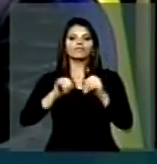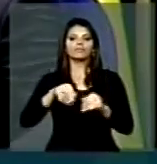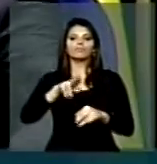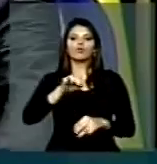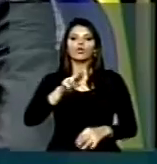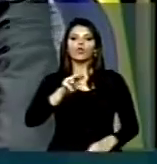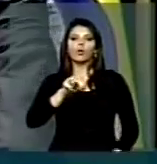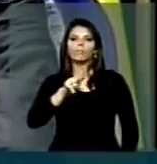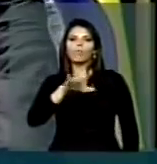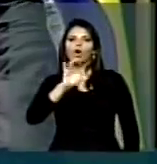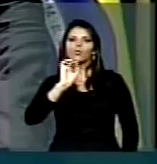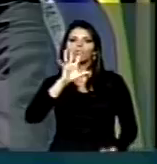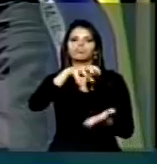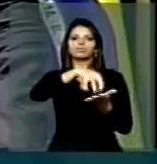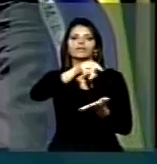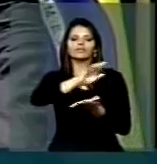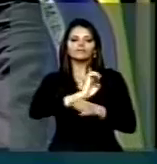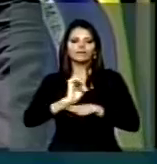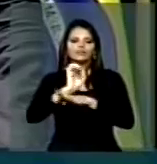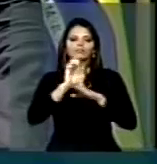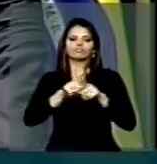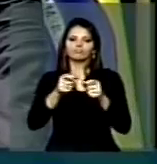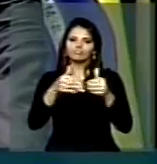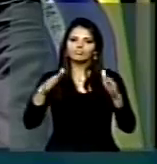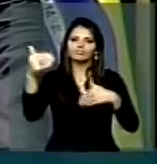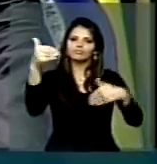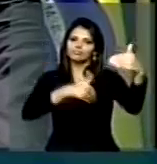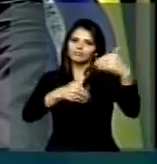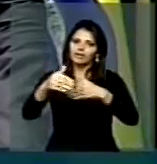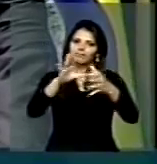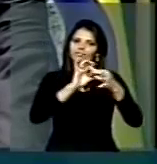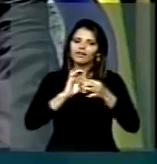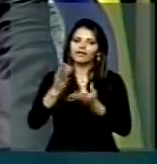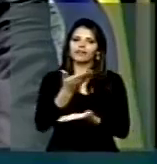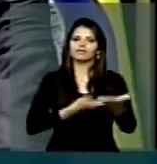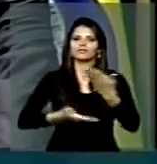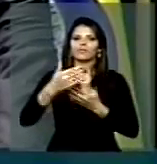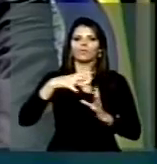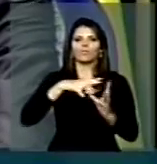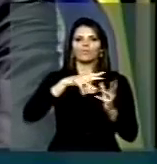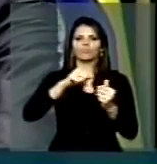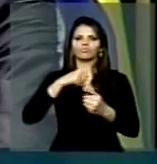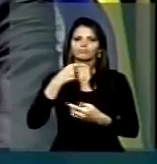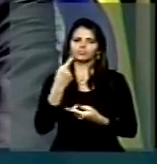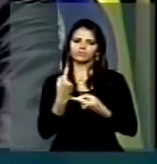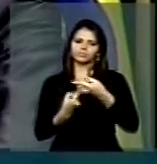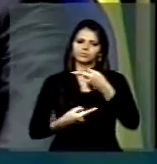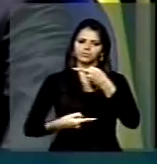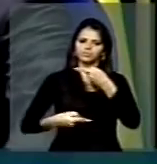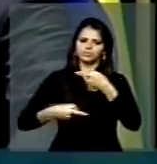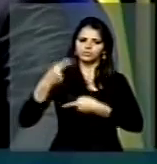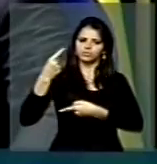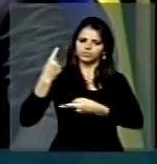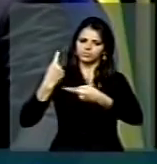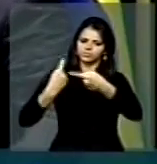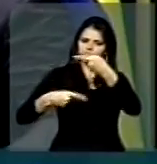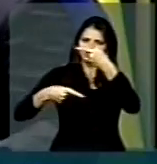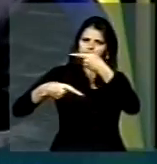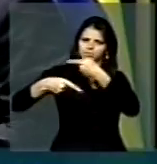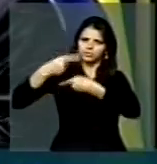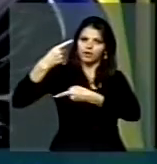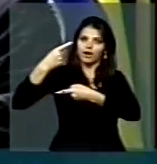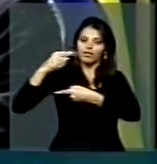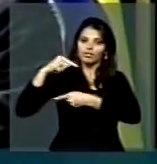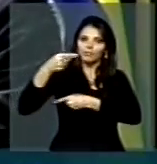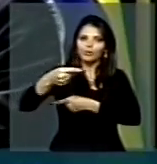do Brasil para uma maior integração com o mundo. A revolução silenciosa, progressiva, chegaria pouco